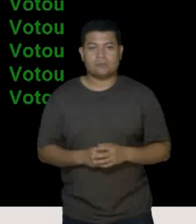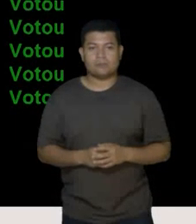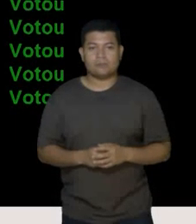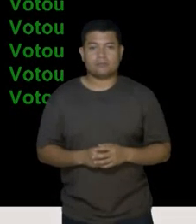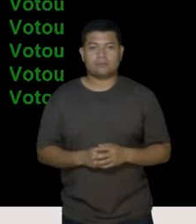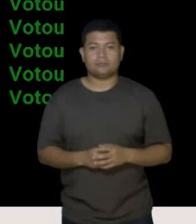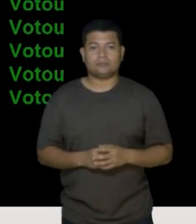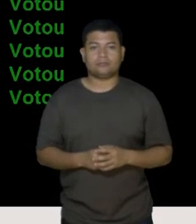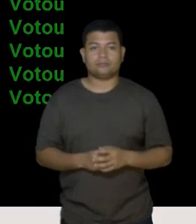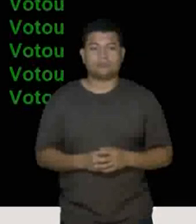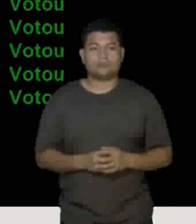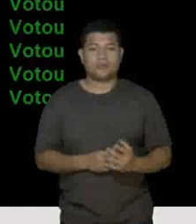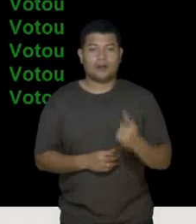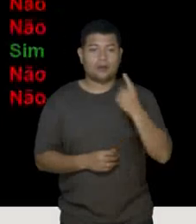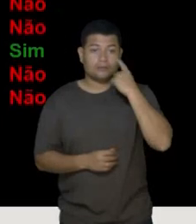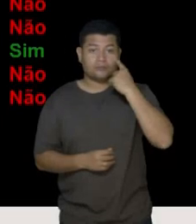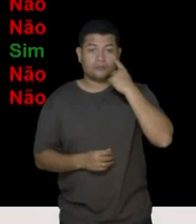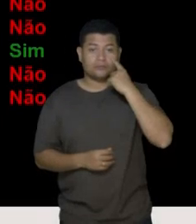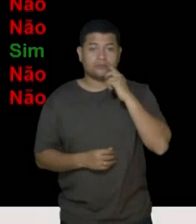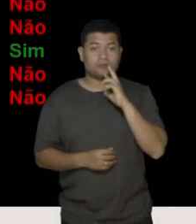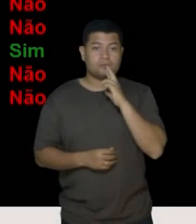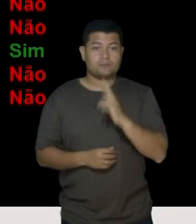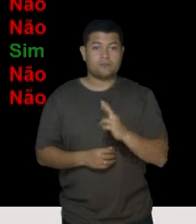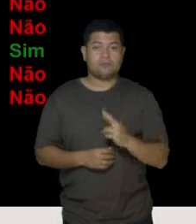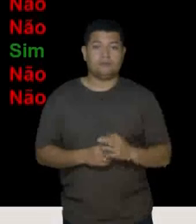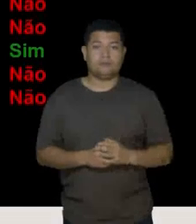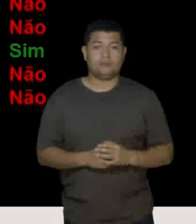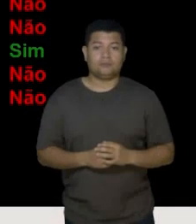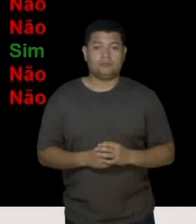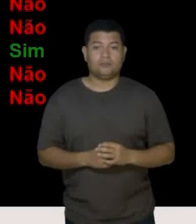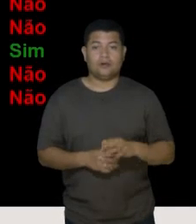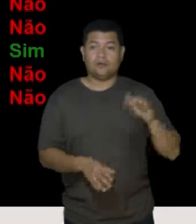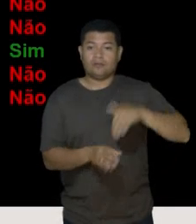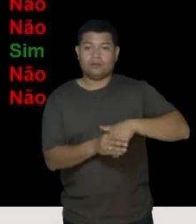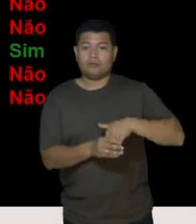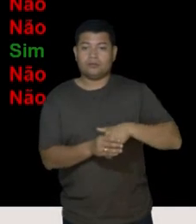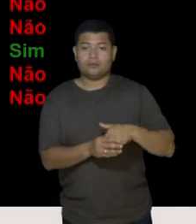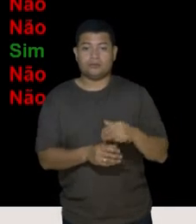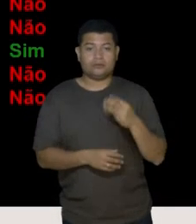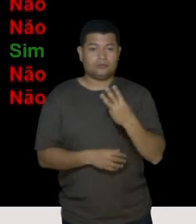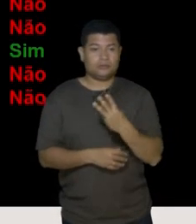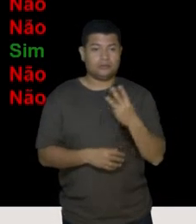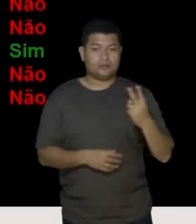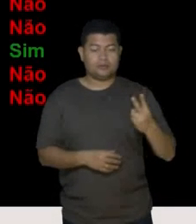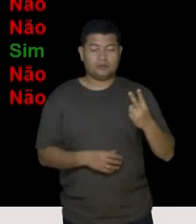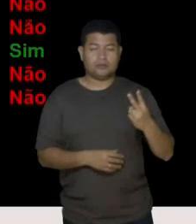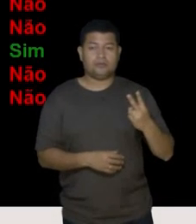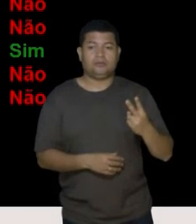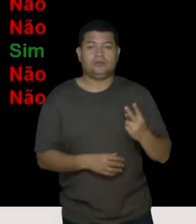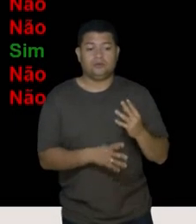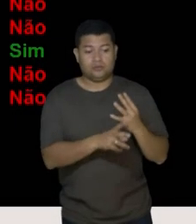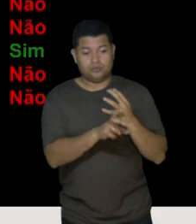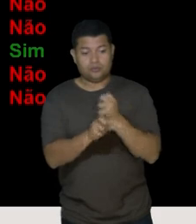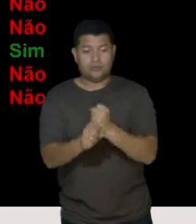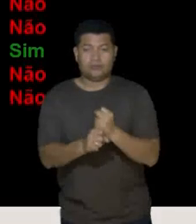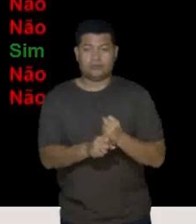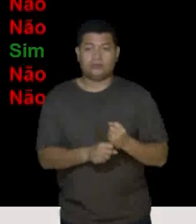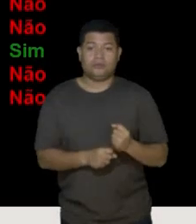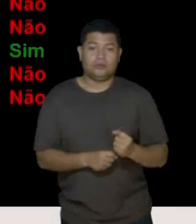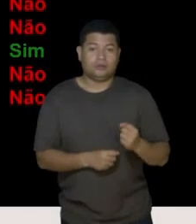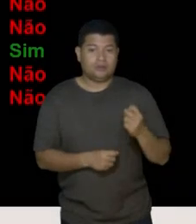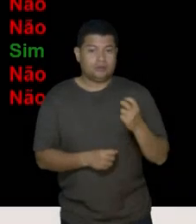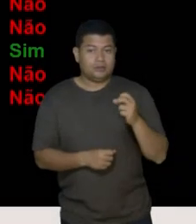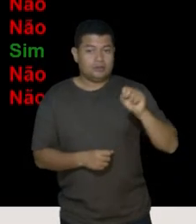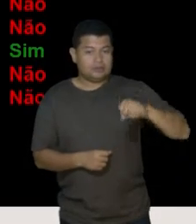podemos colher o resultado. Votaram 32 deputados, 3 sim, 29